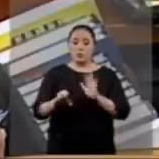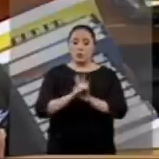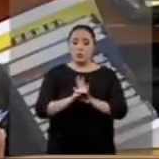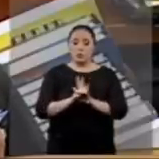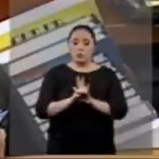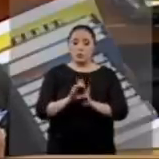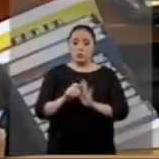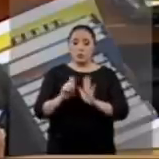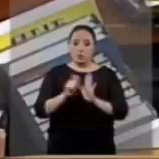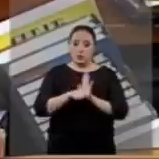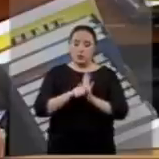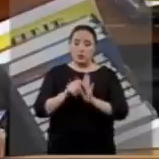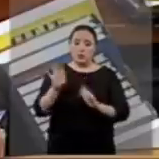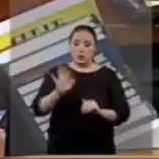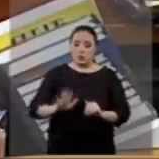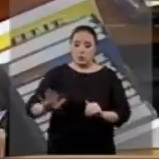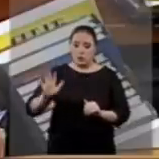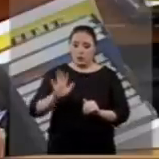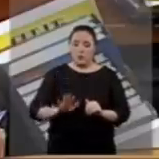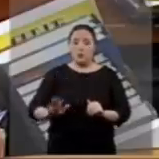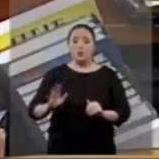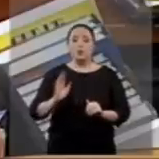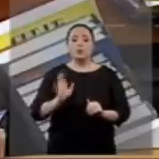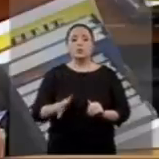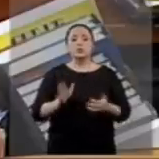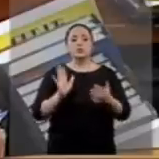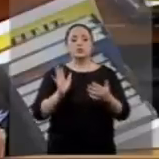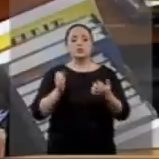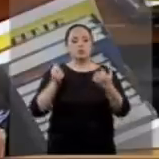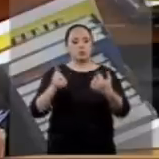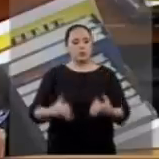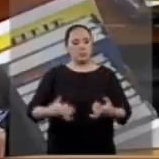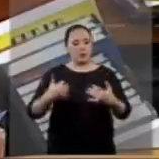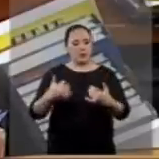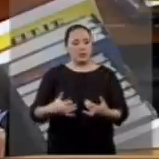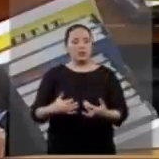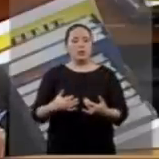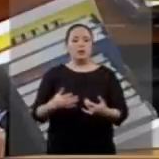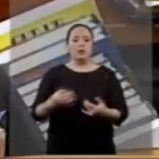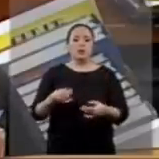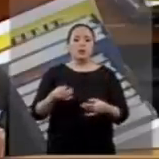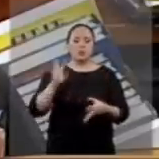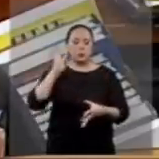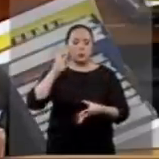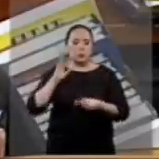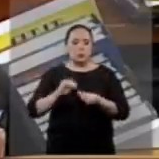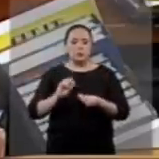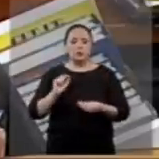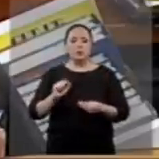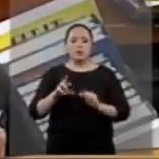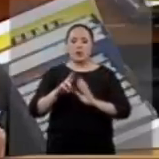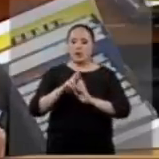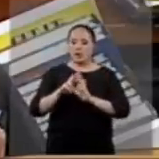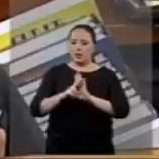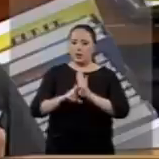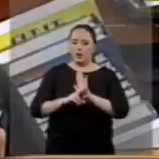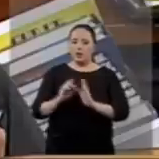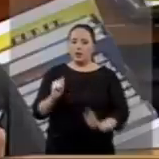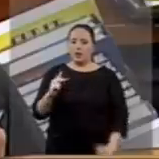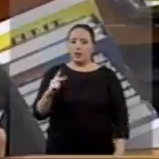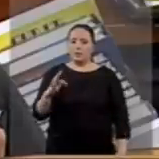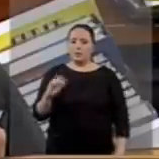em vista que foi expressamente abordado o ponto e concluiu-se ser a norma